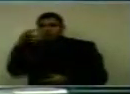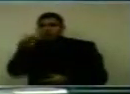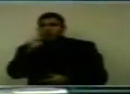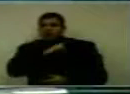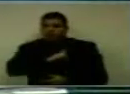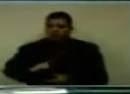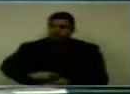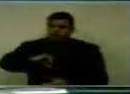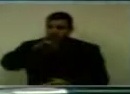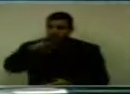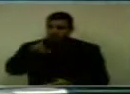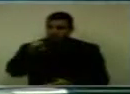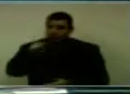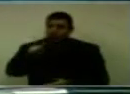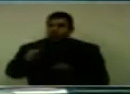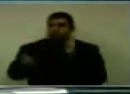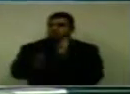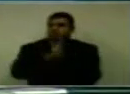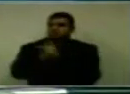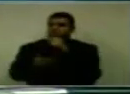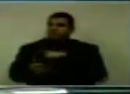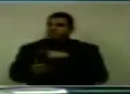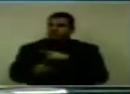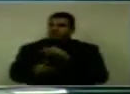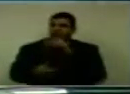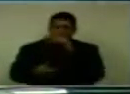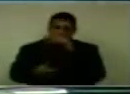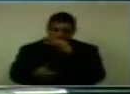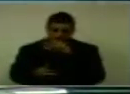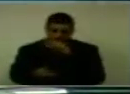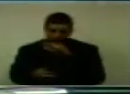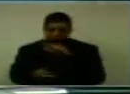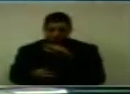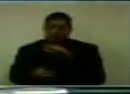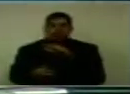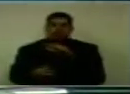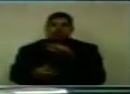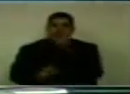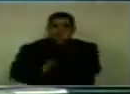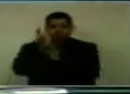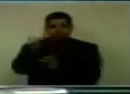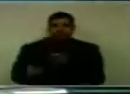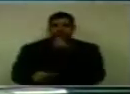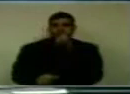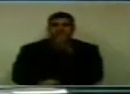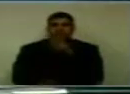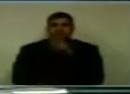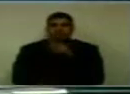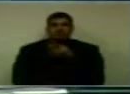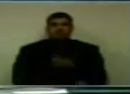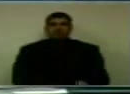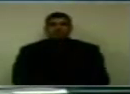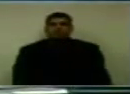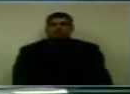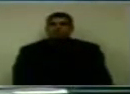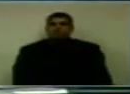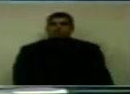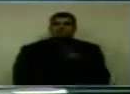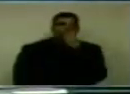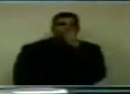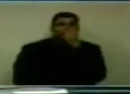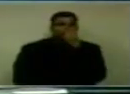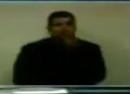Zé Ricardo sempre tem quando dos seus discursos e dos seus posicionamentos. No entanto,